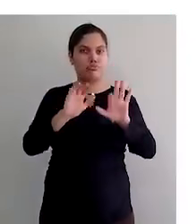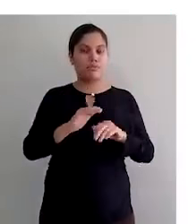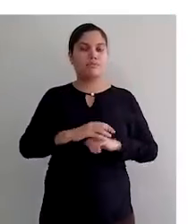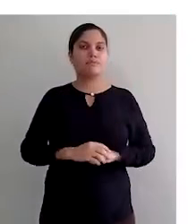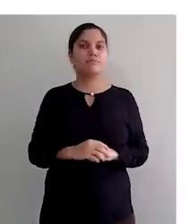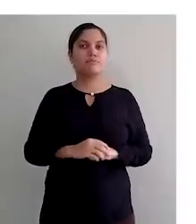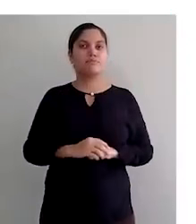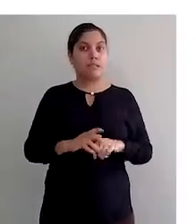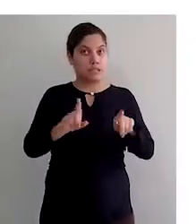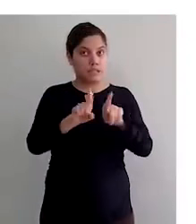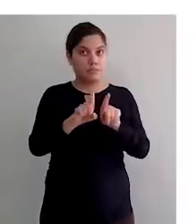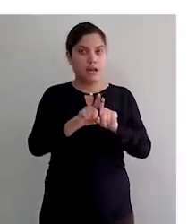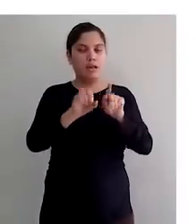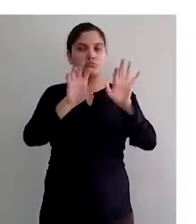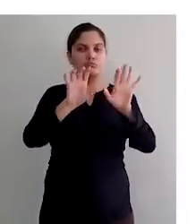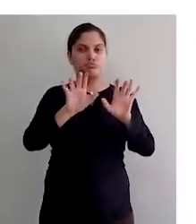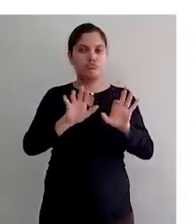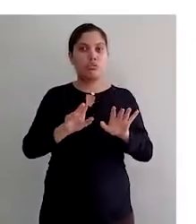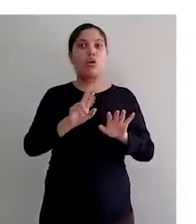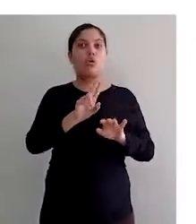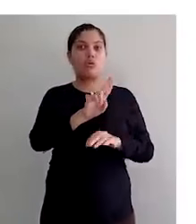digite o nome da sua mãe,